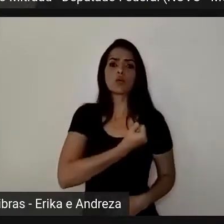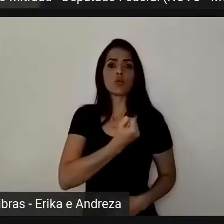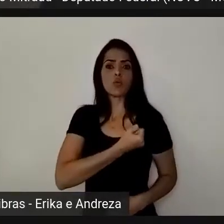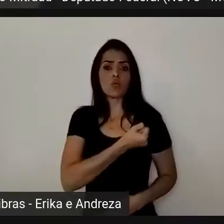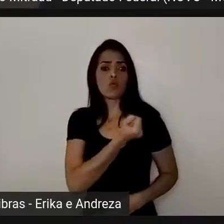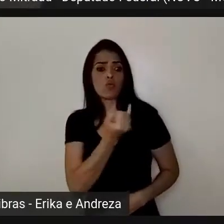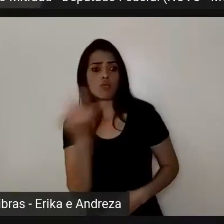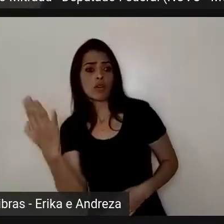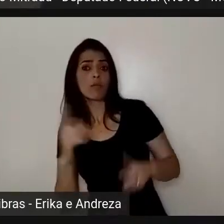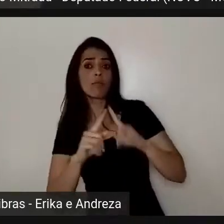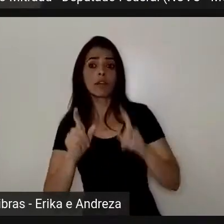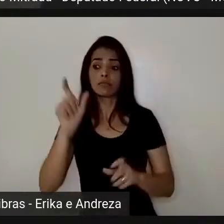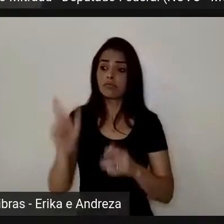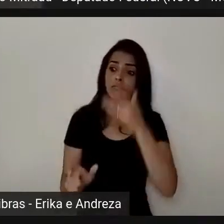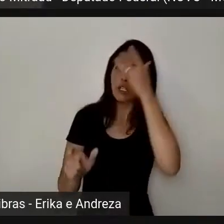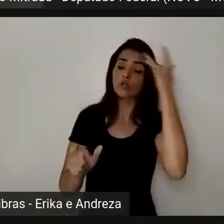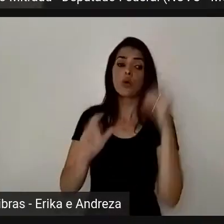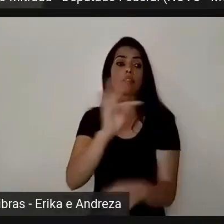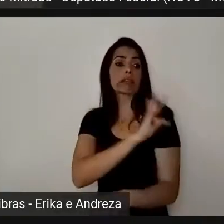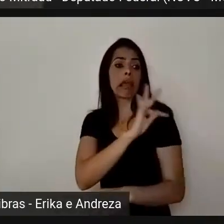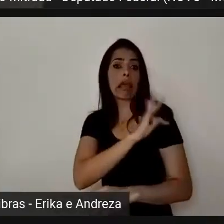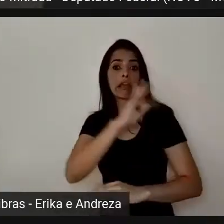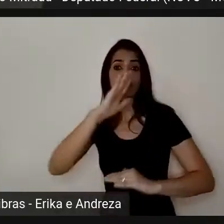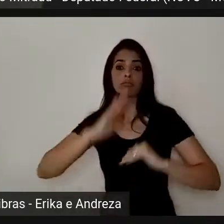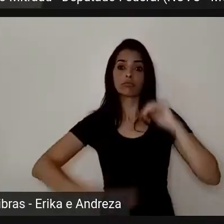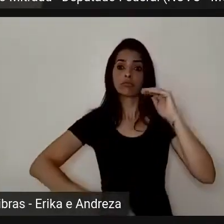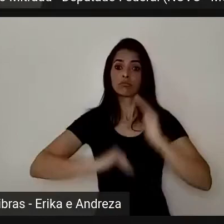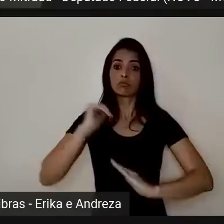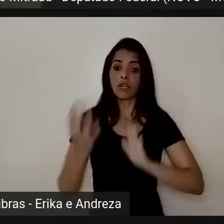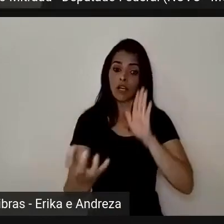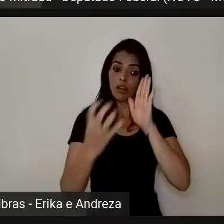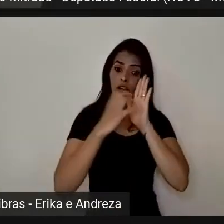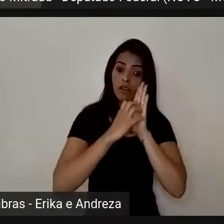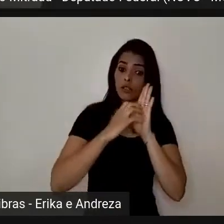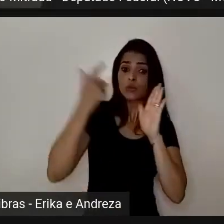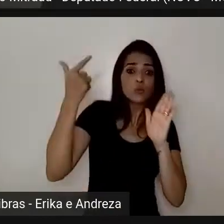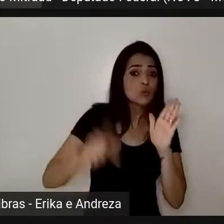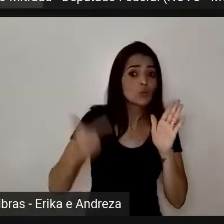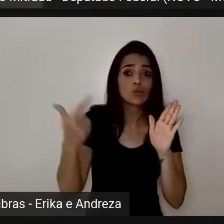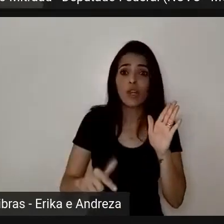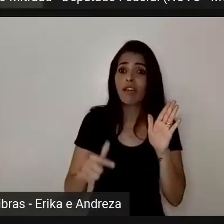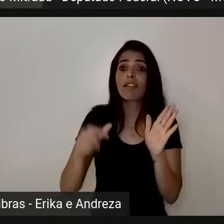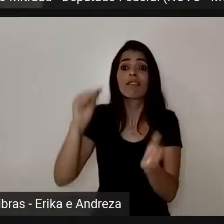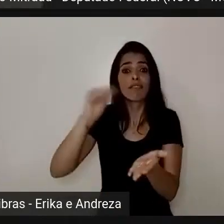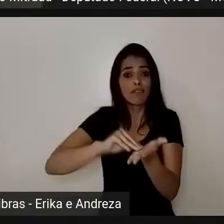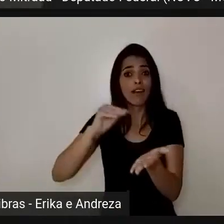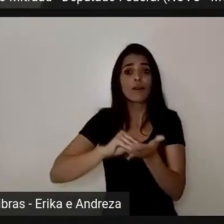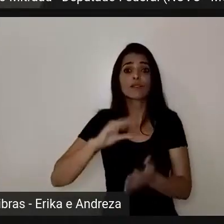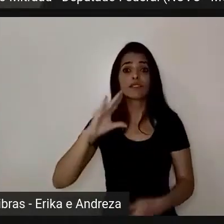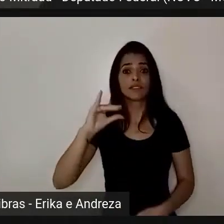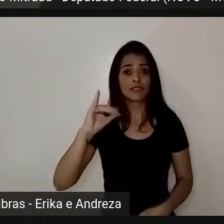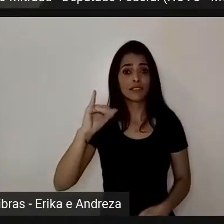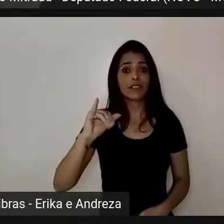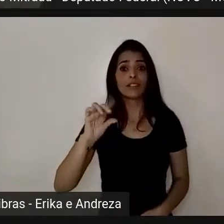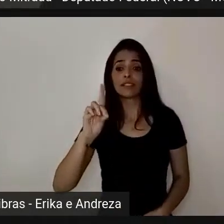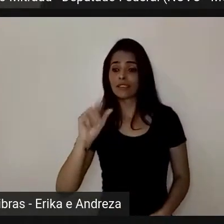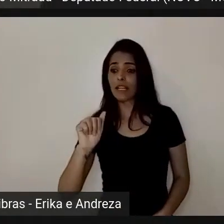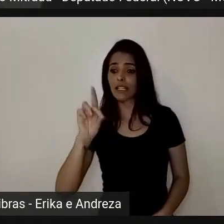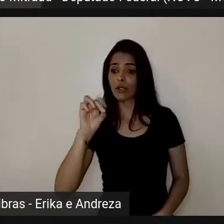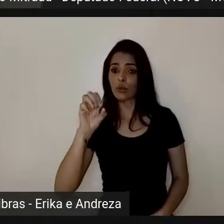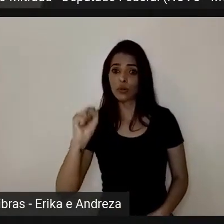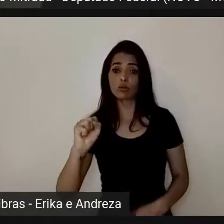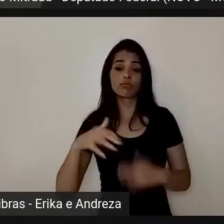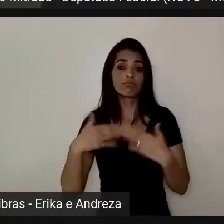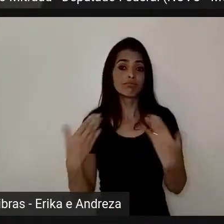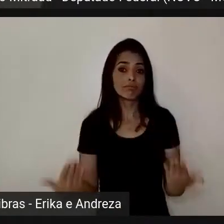corretíssimo, e não tenho dentro do meu corpo efetivo aqui nessa secretaria um cientista de dados que eu possa utilizar. Então eu